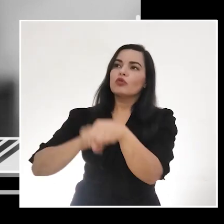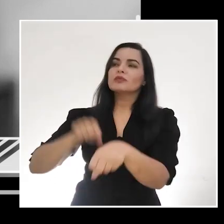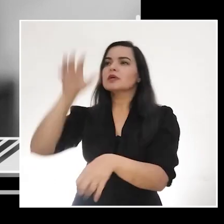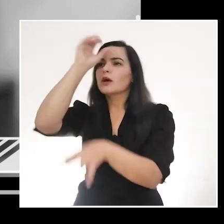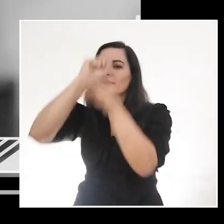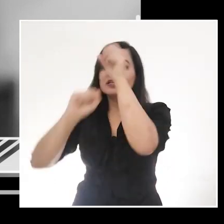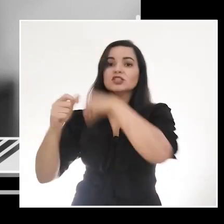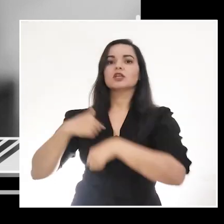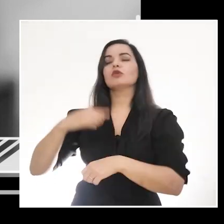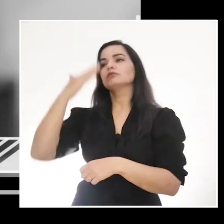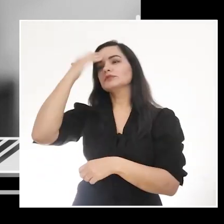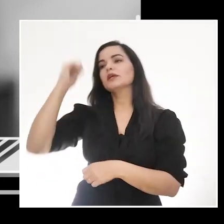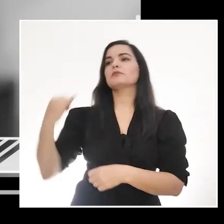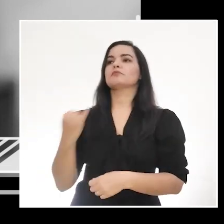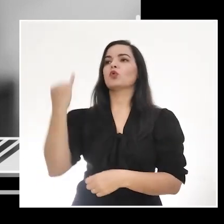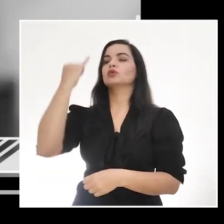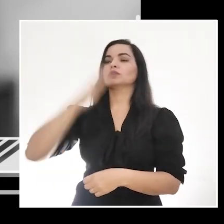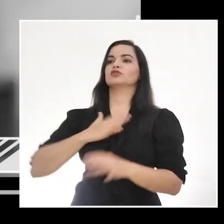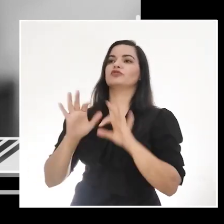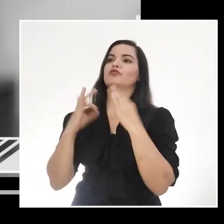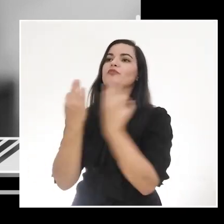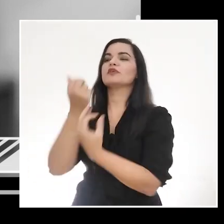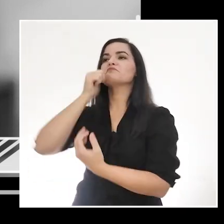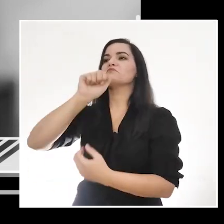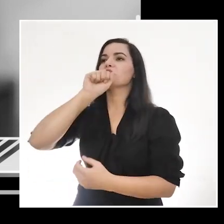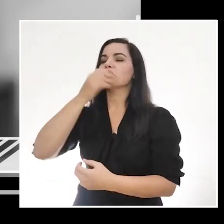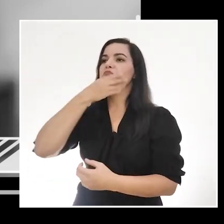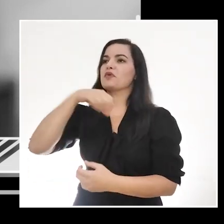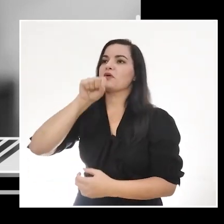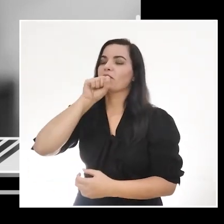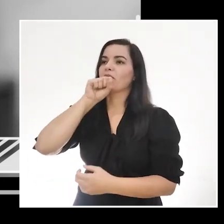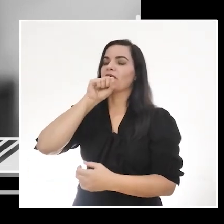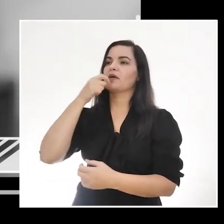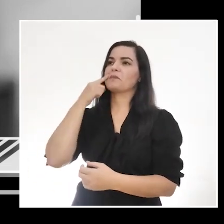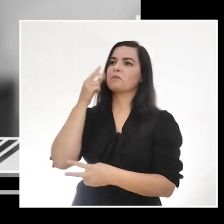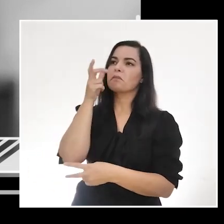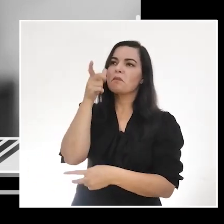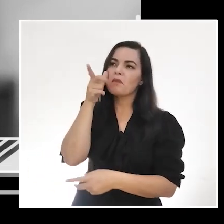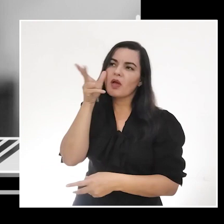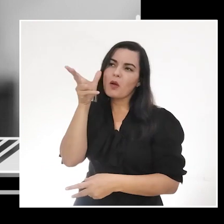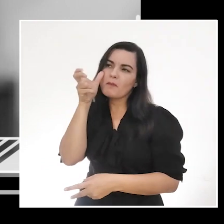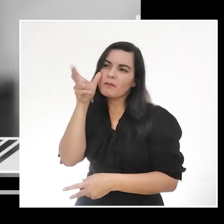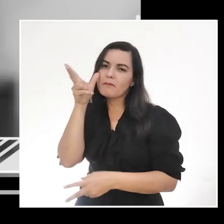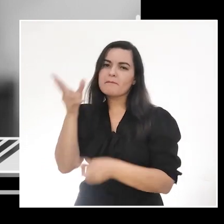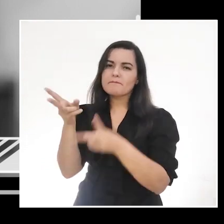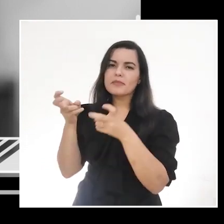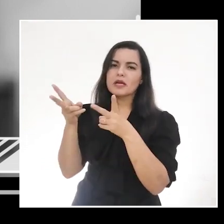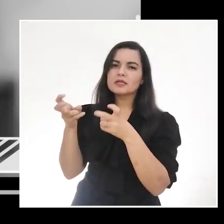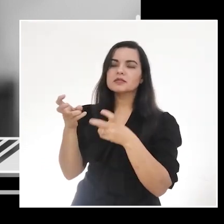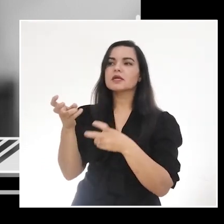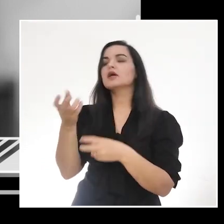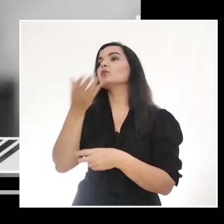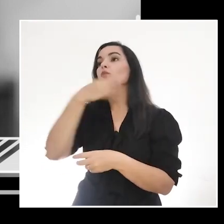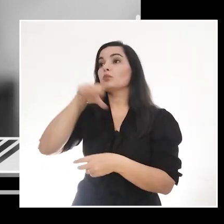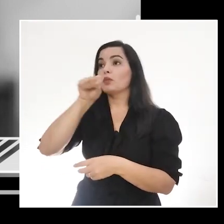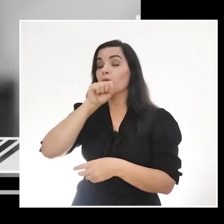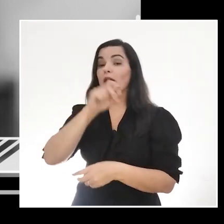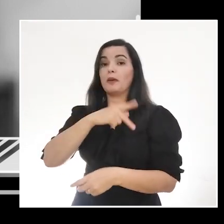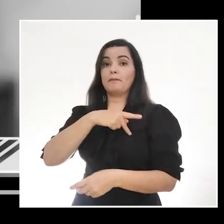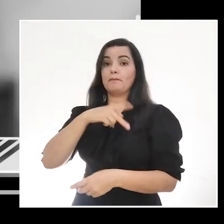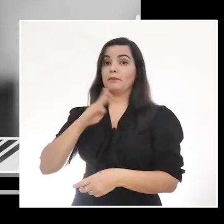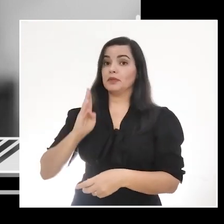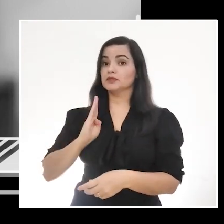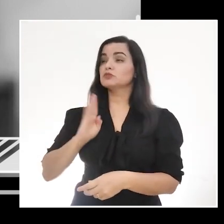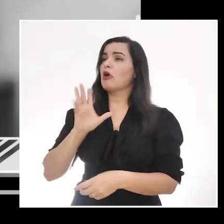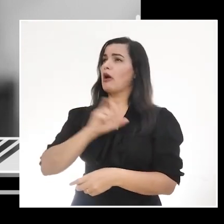Quando eu olho para as primeiras etapas da minha formação, eu percebo a importância da minha família, dos meus pais.